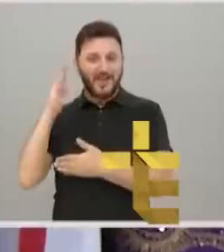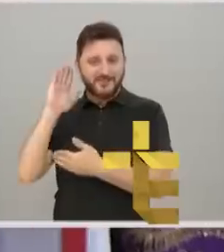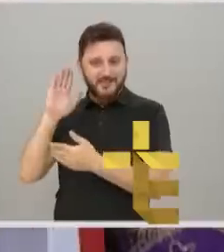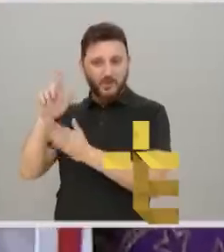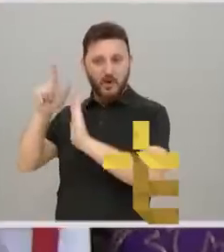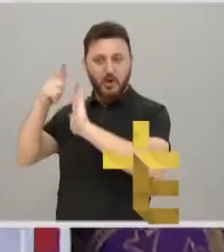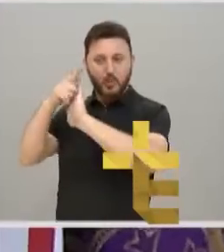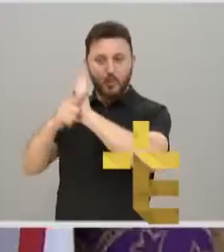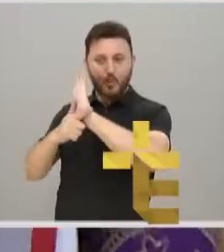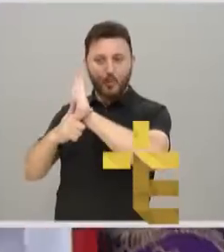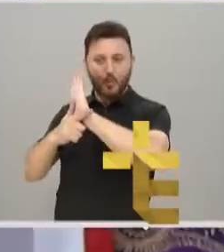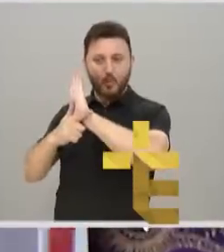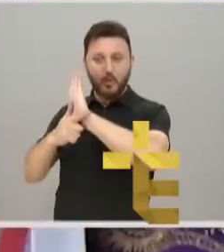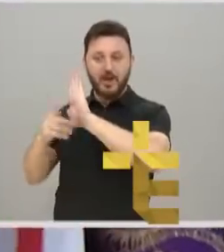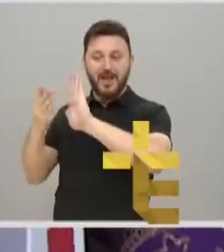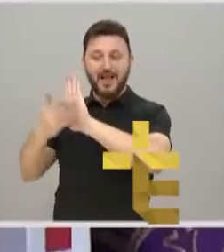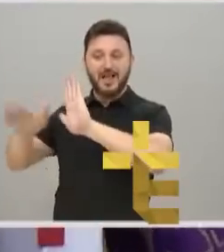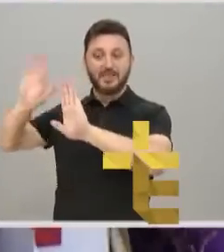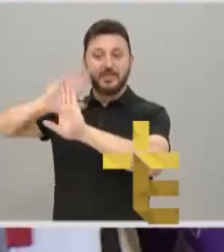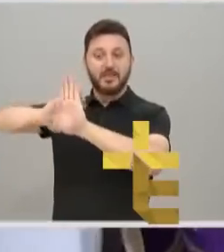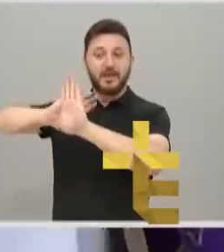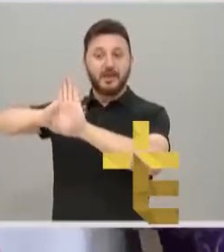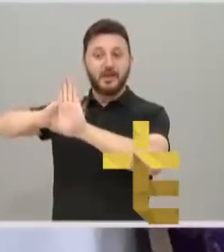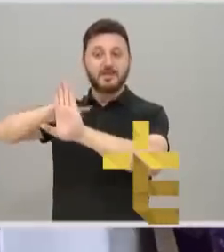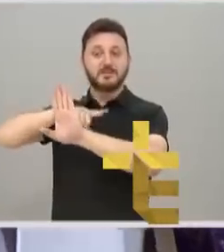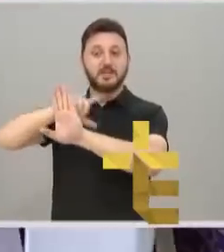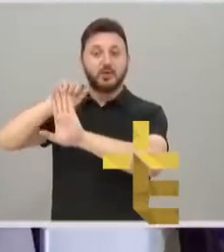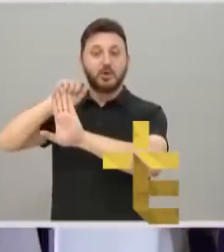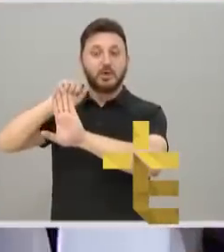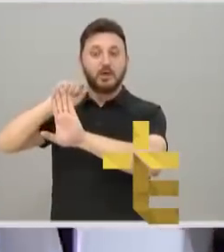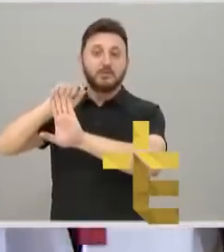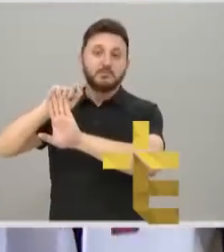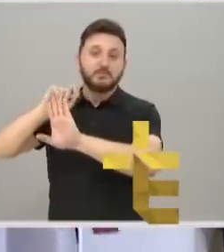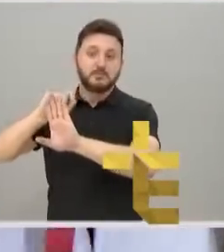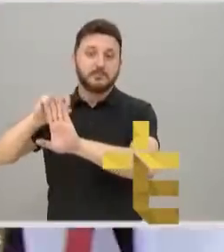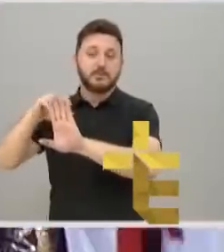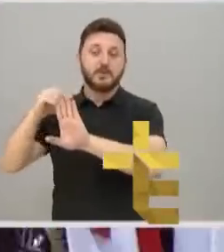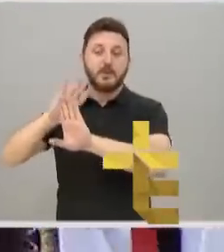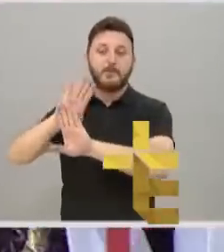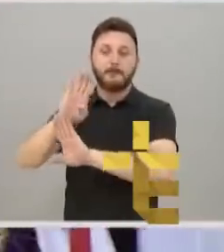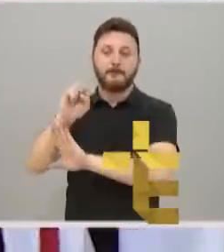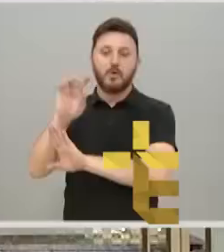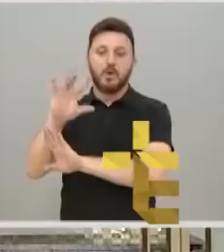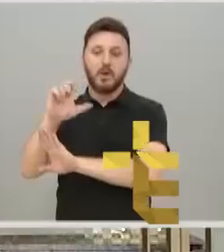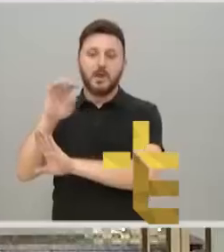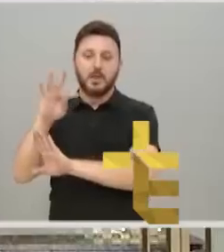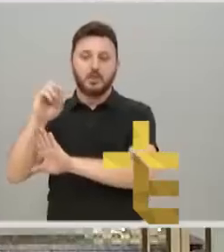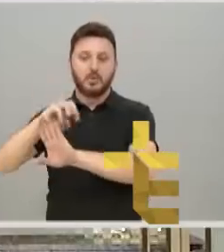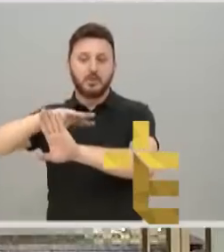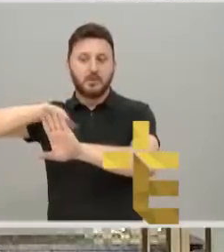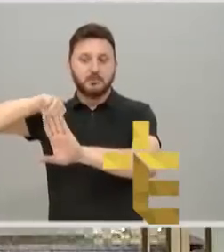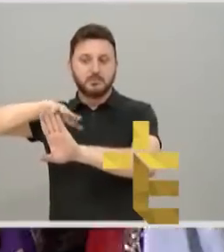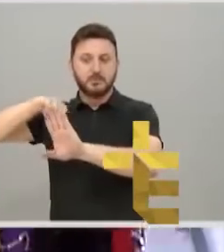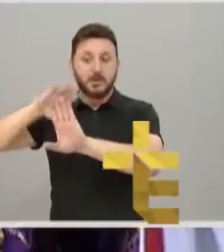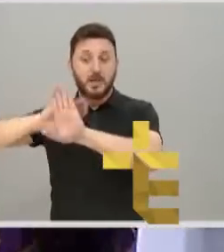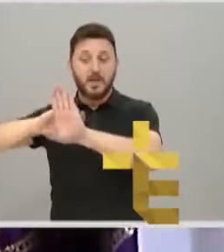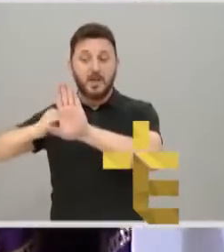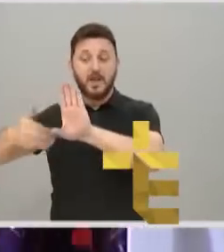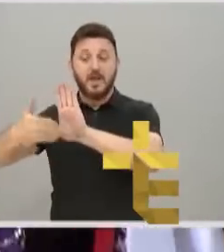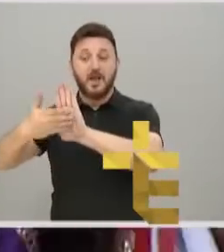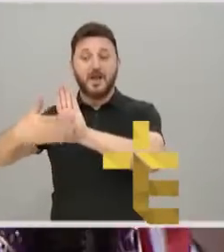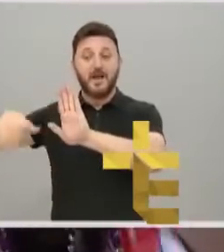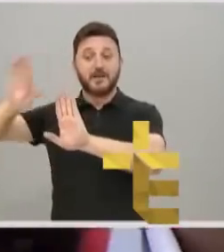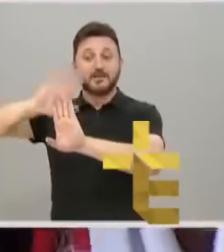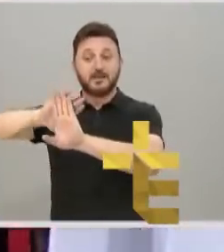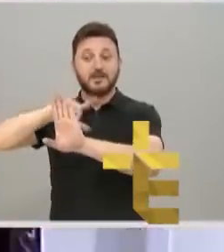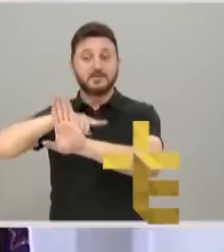por favor, no mês de março, fevereiro, se você não chegou, eu lhe garanto, foi mandado